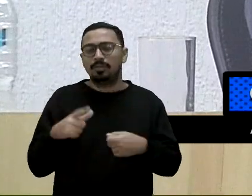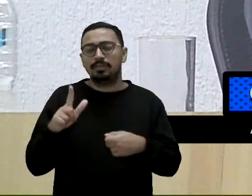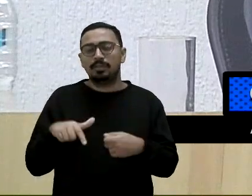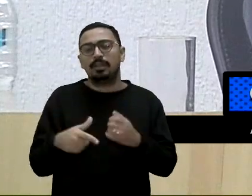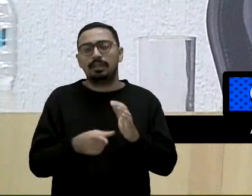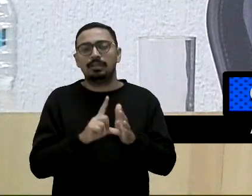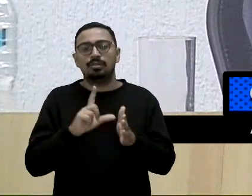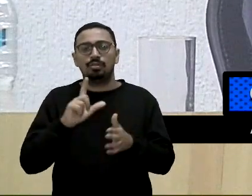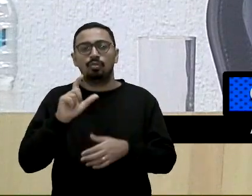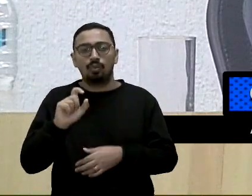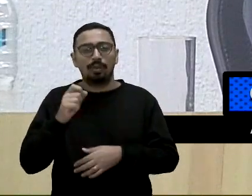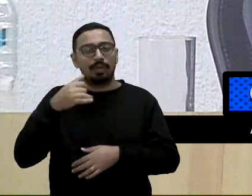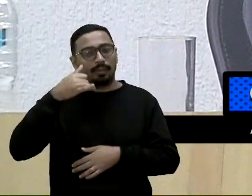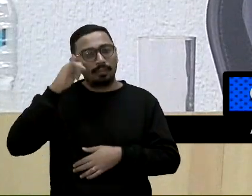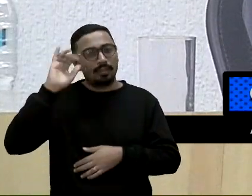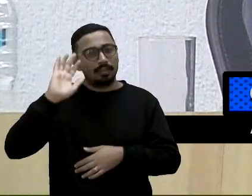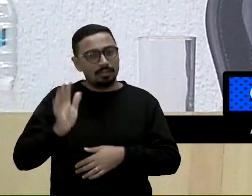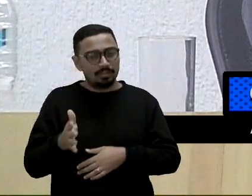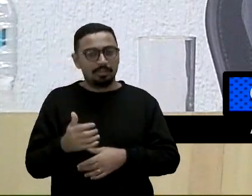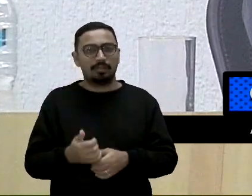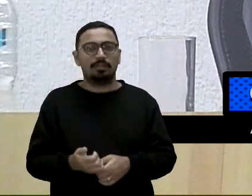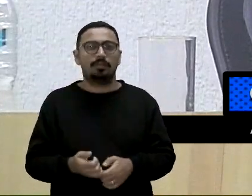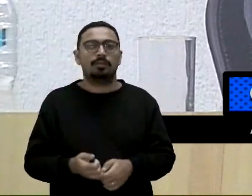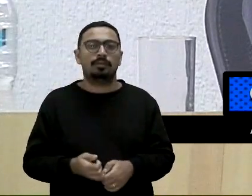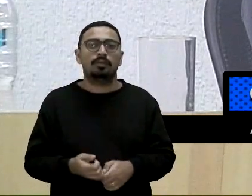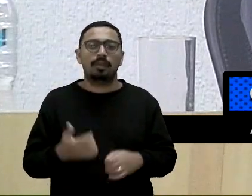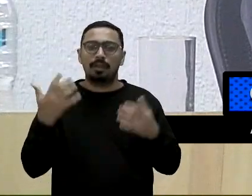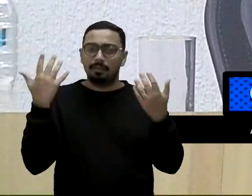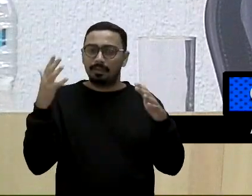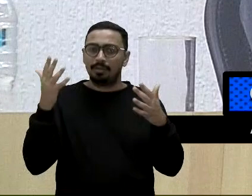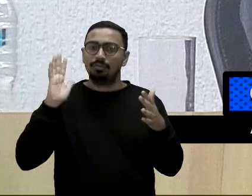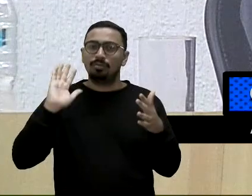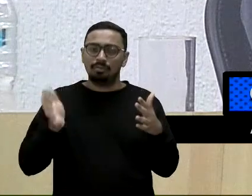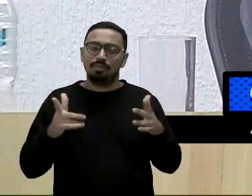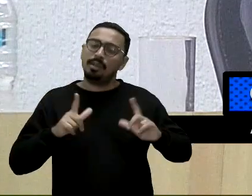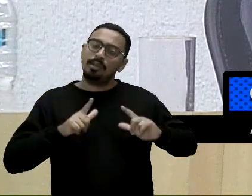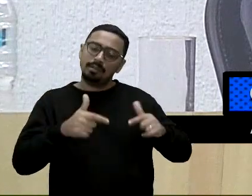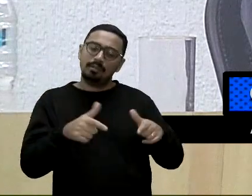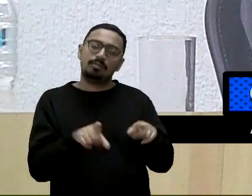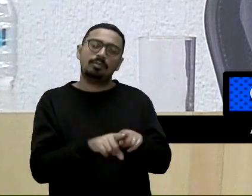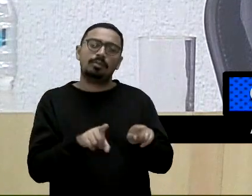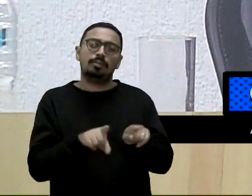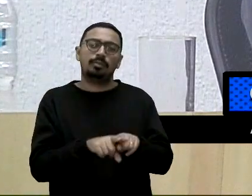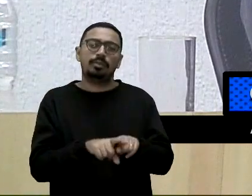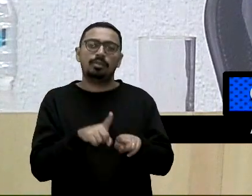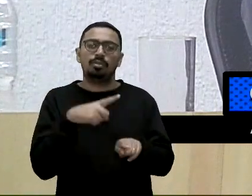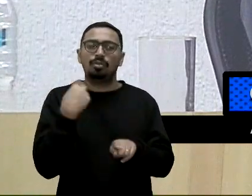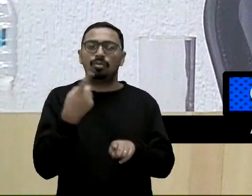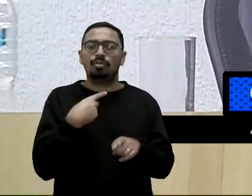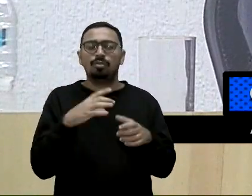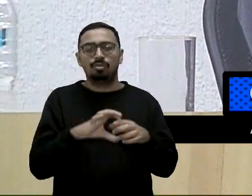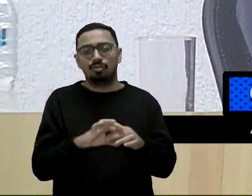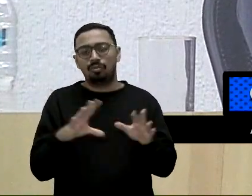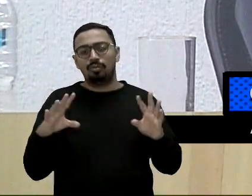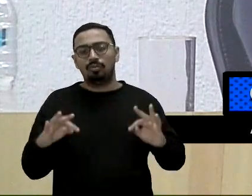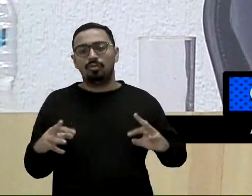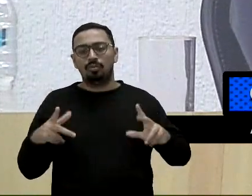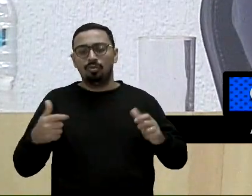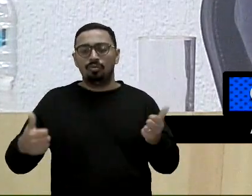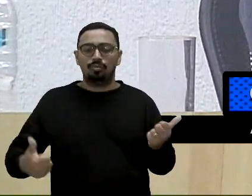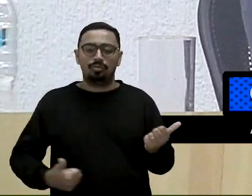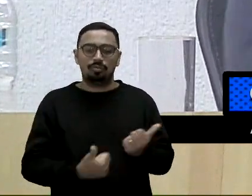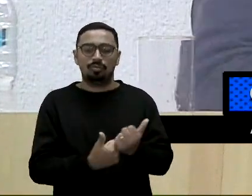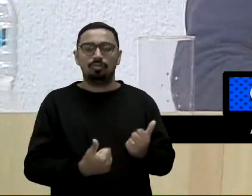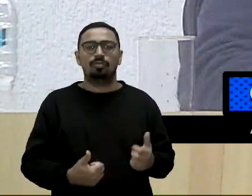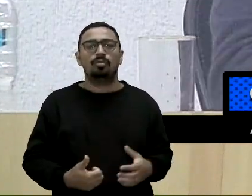tudo, a prevenção. Então, eu saúdo, eu louvo aqui a iniciativa, e estamos disponíveis aí para todo o apoio.